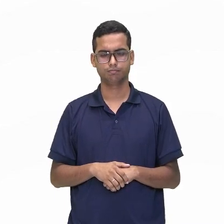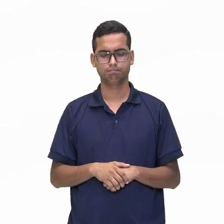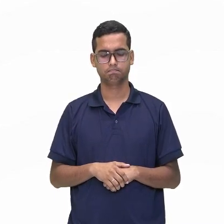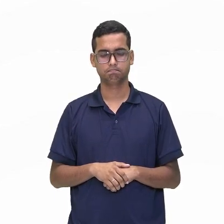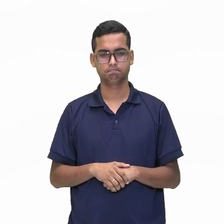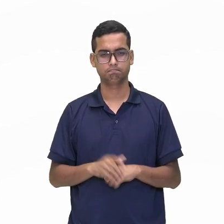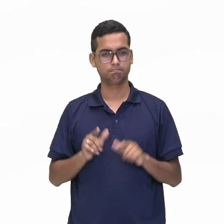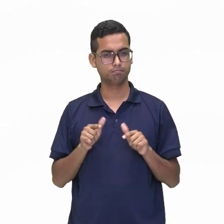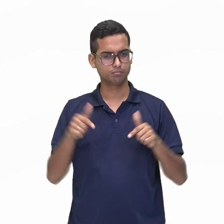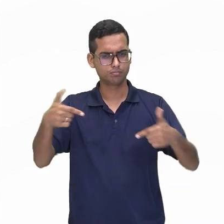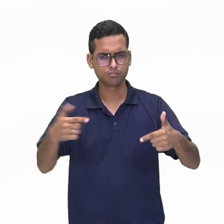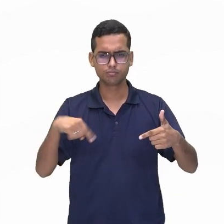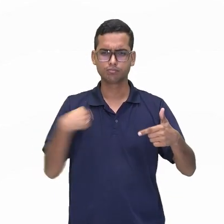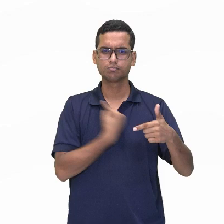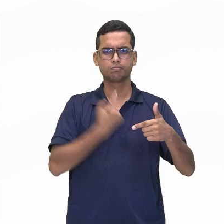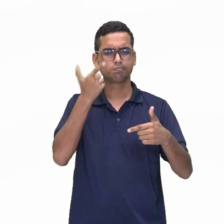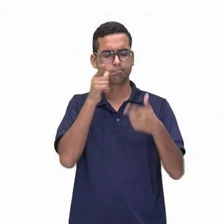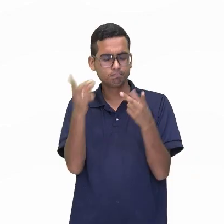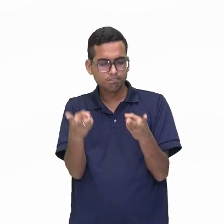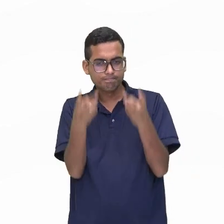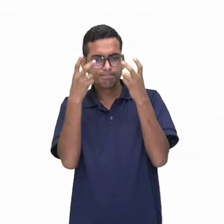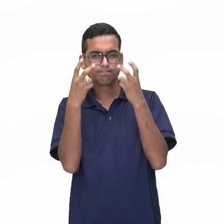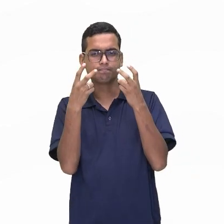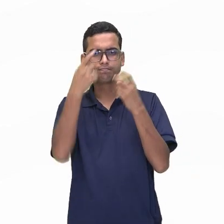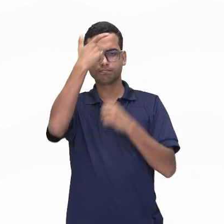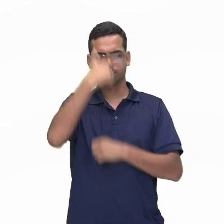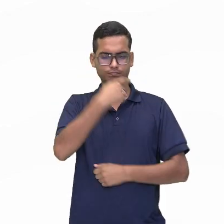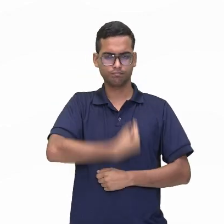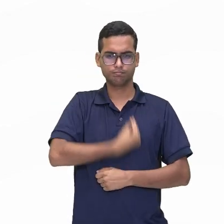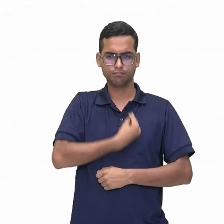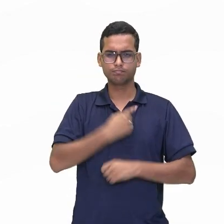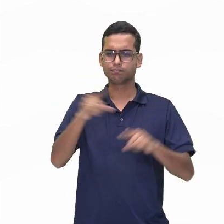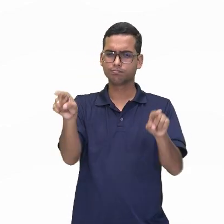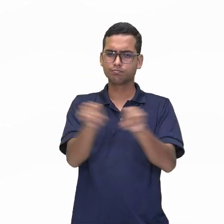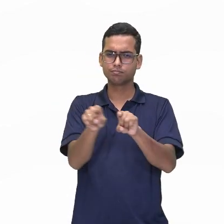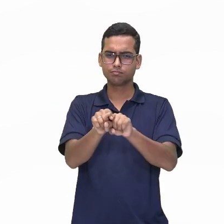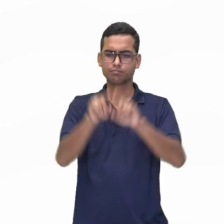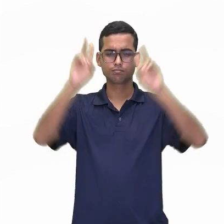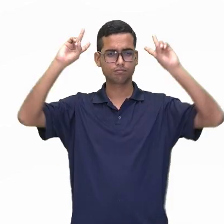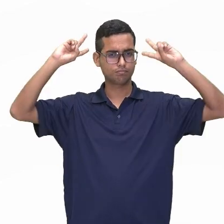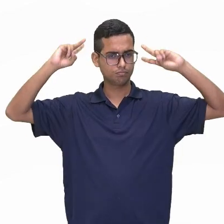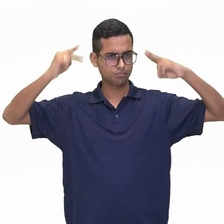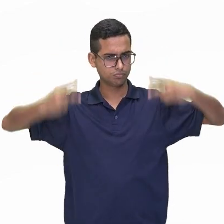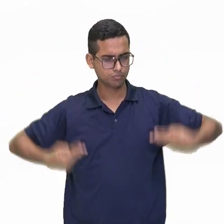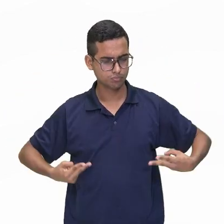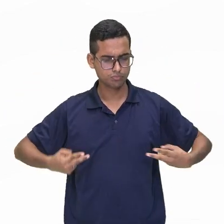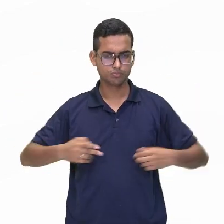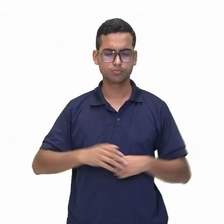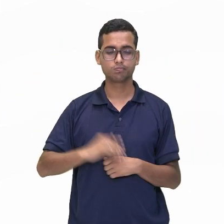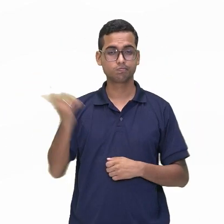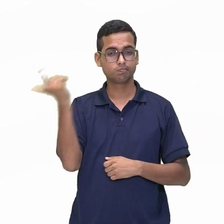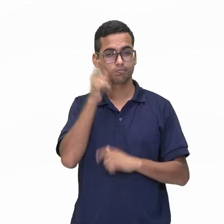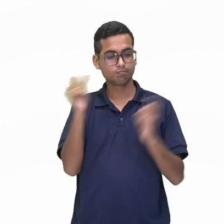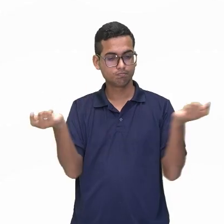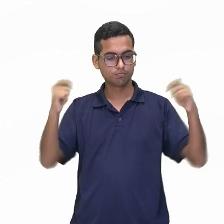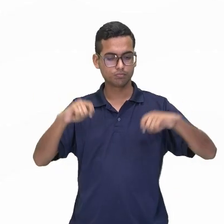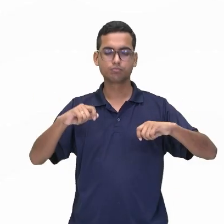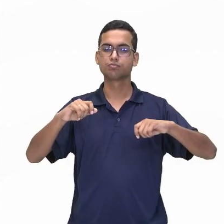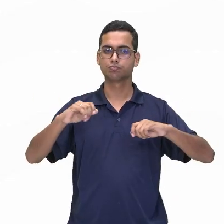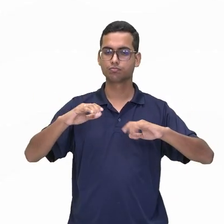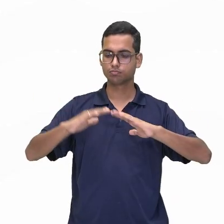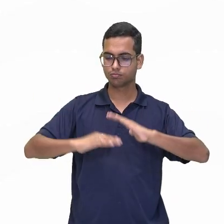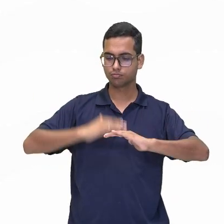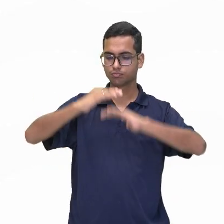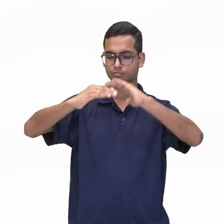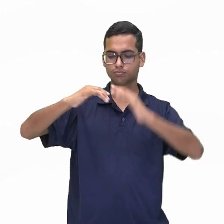de perceber o meu existir, o meu ser aí, das minhas potencialidades nesse mundo, a partir das